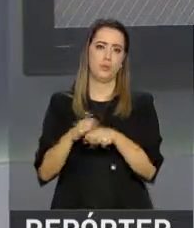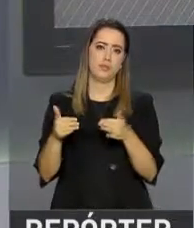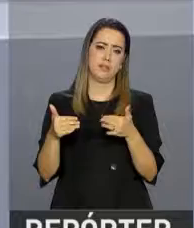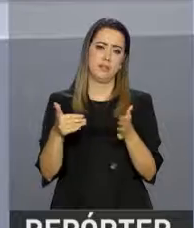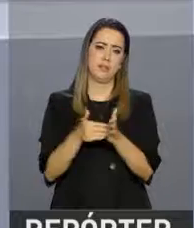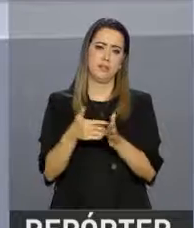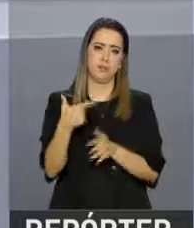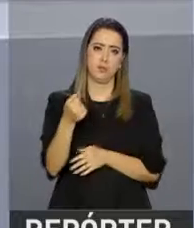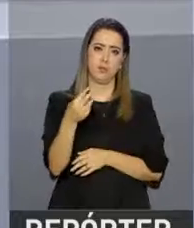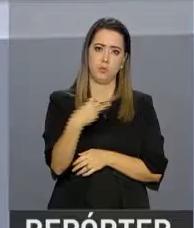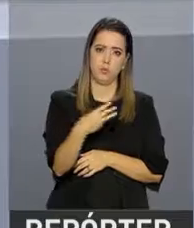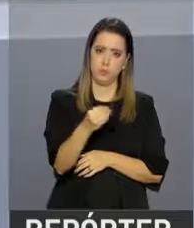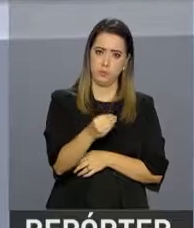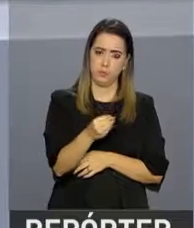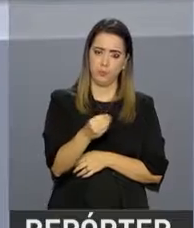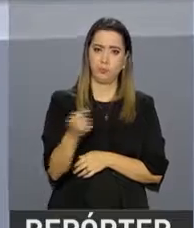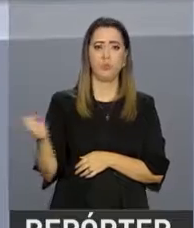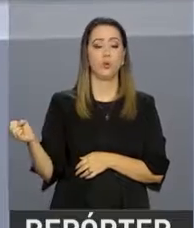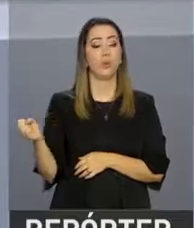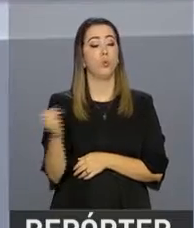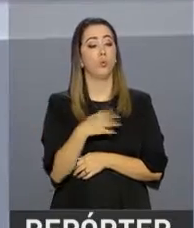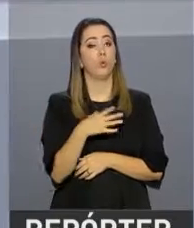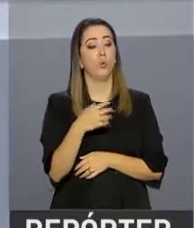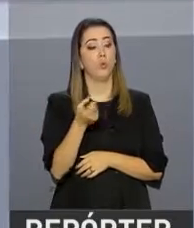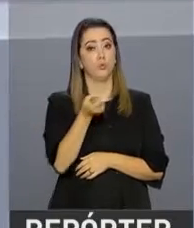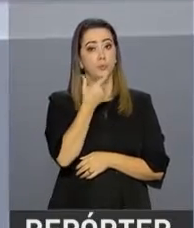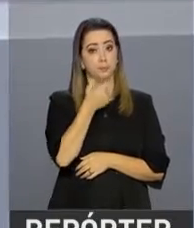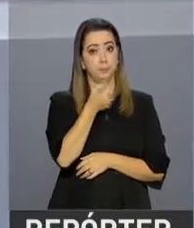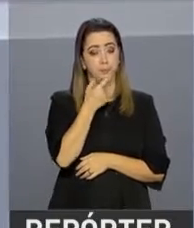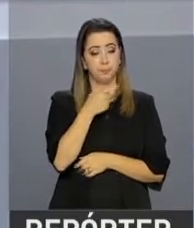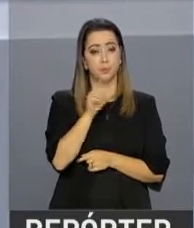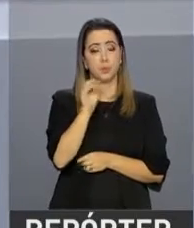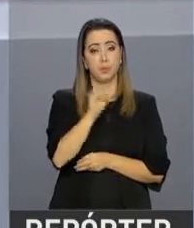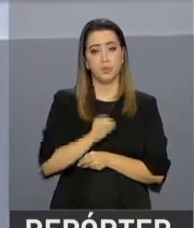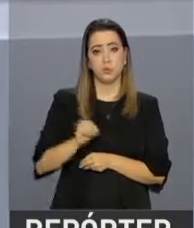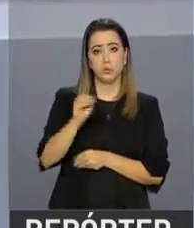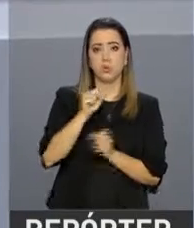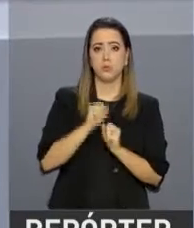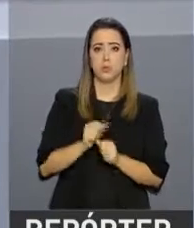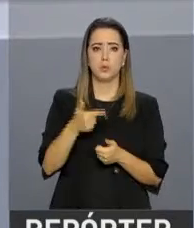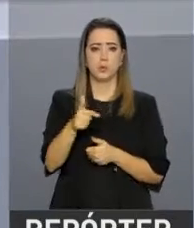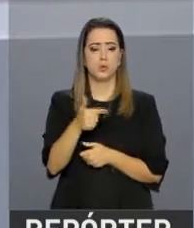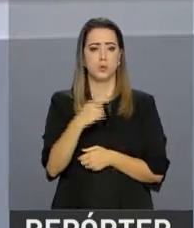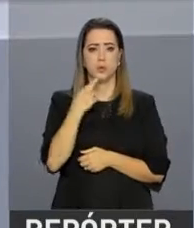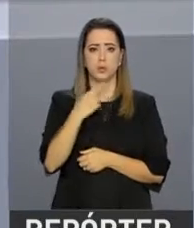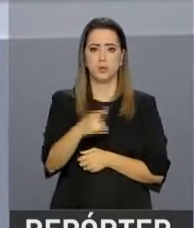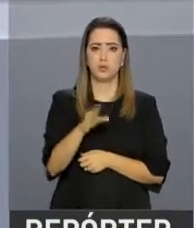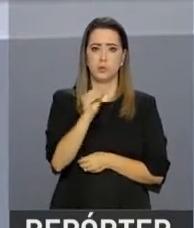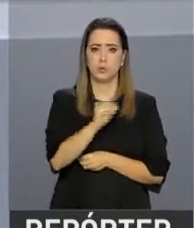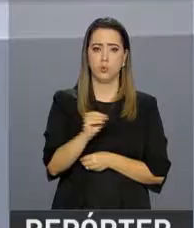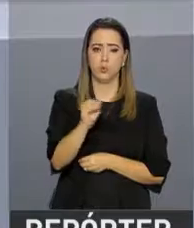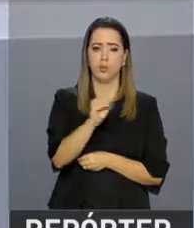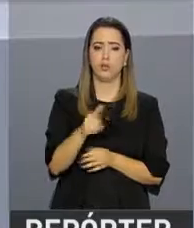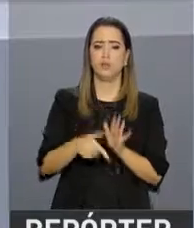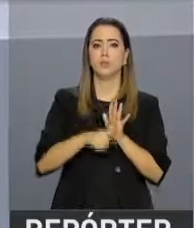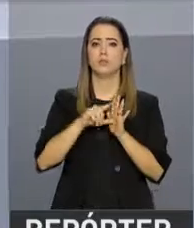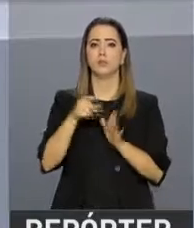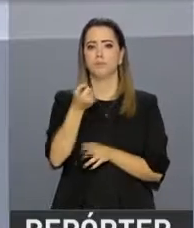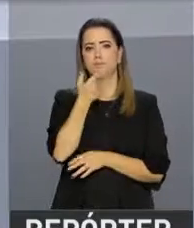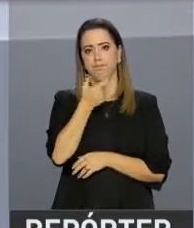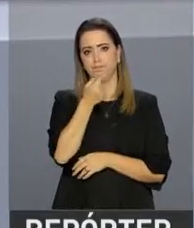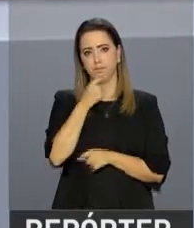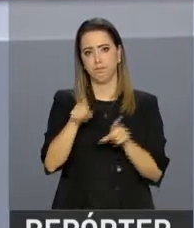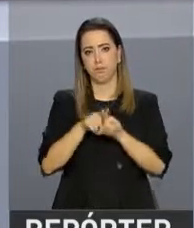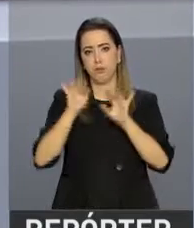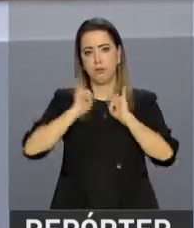2030. Com o novo protocolo, também ficam permitidas alternativas para quem não teve a resposta em tratamentos anteriores. Também